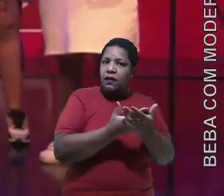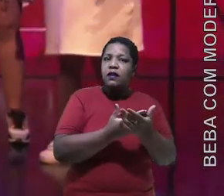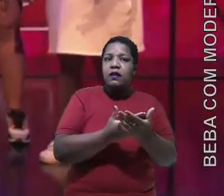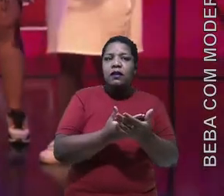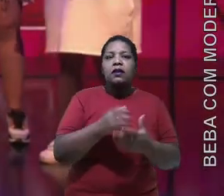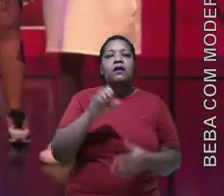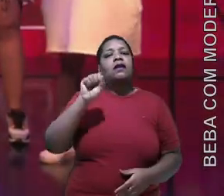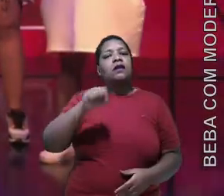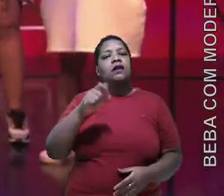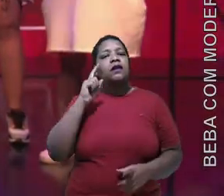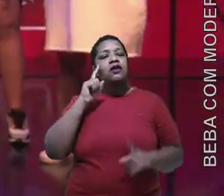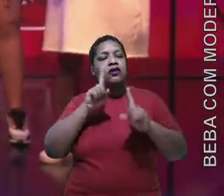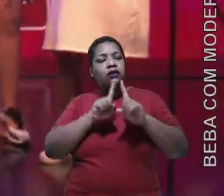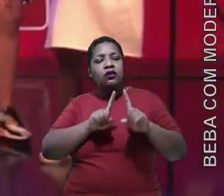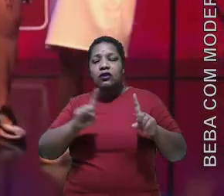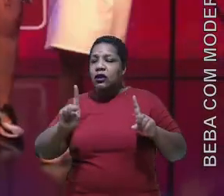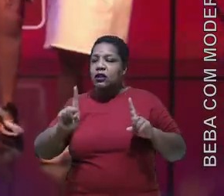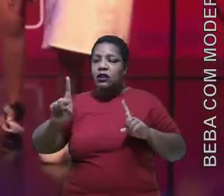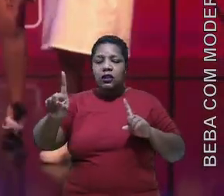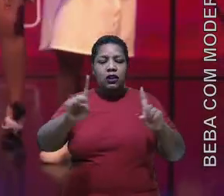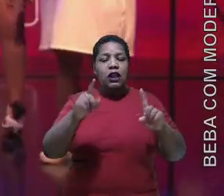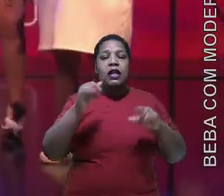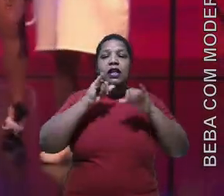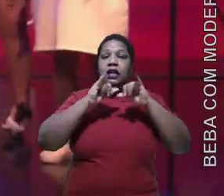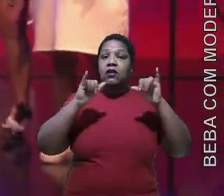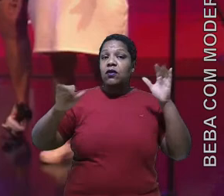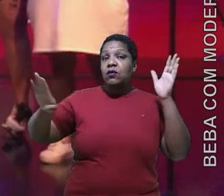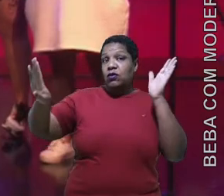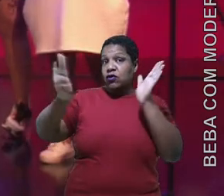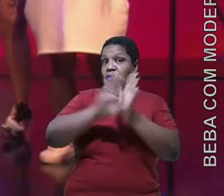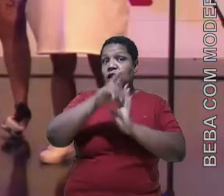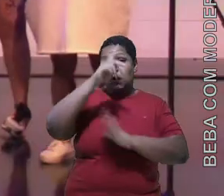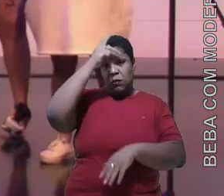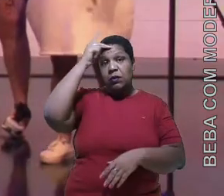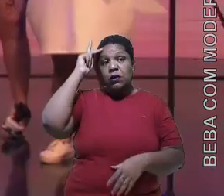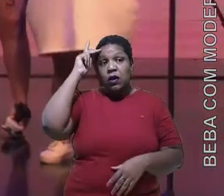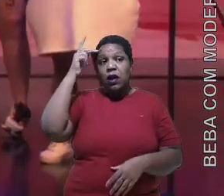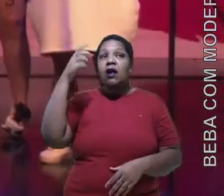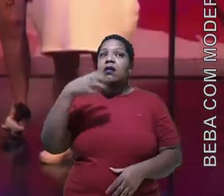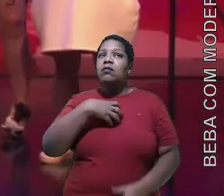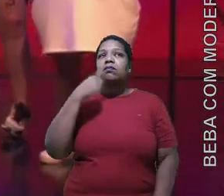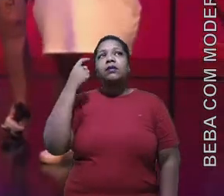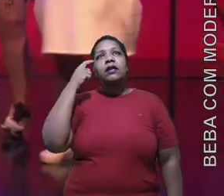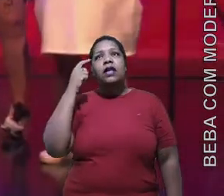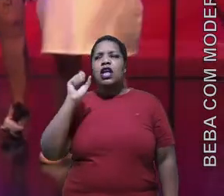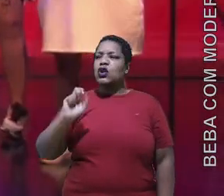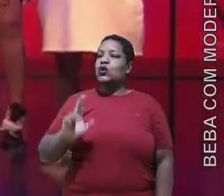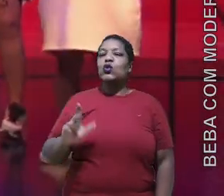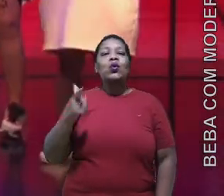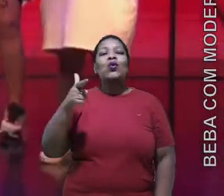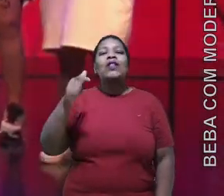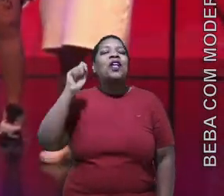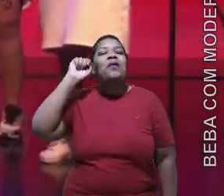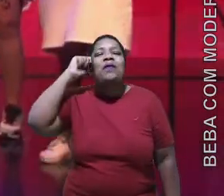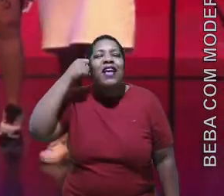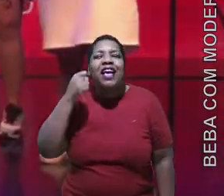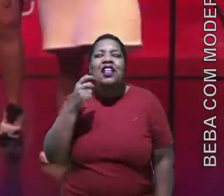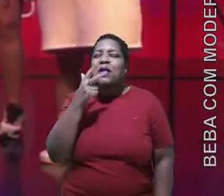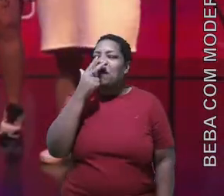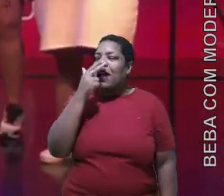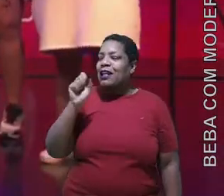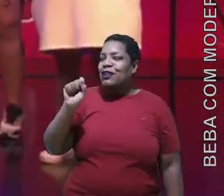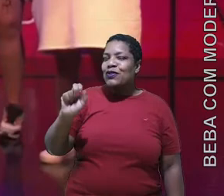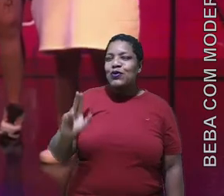a distância territorial EA maneira com que as informações chegam para as pessoas faz a gente pensar que não isso não tem preto que o sou eu que